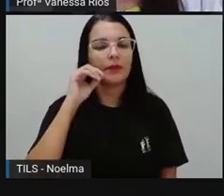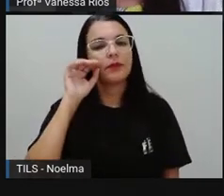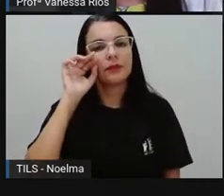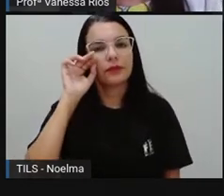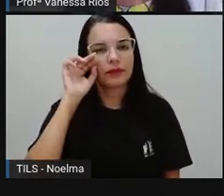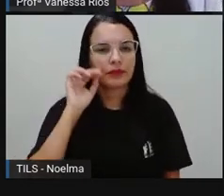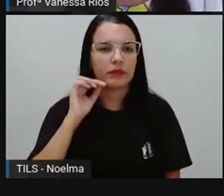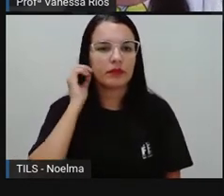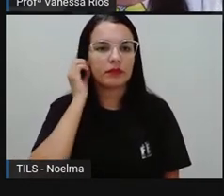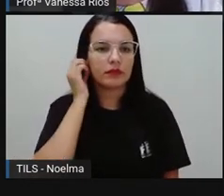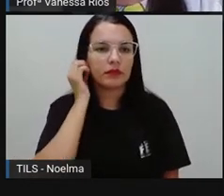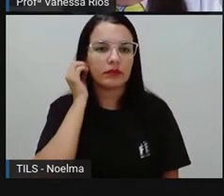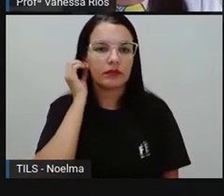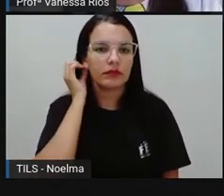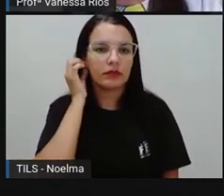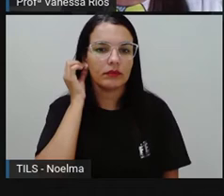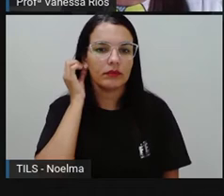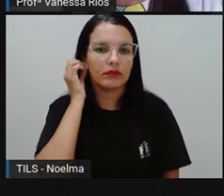C.